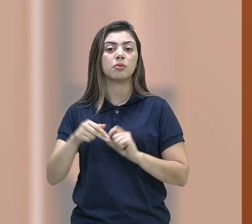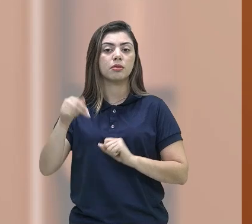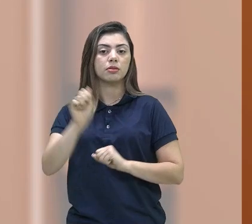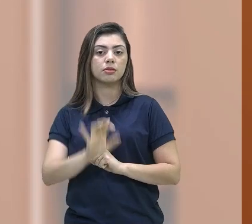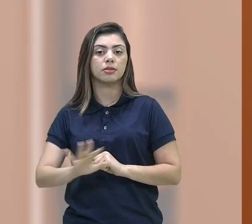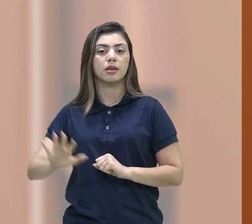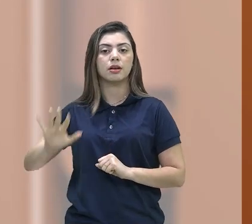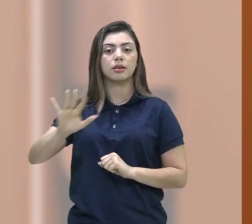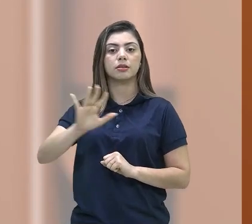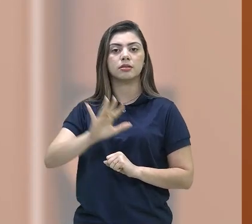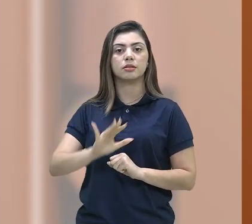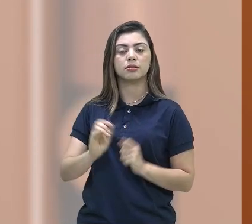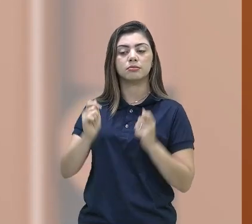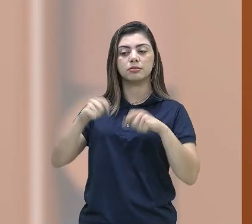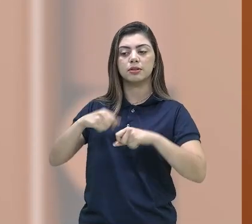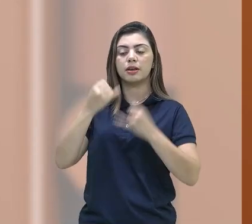de